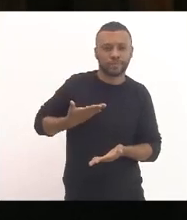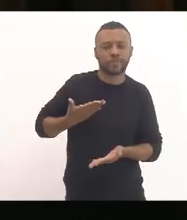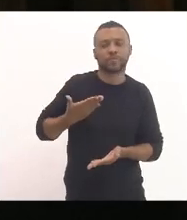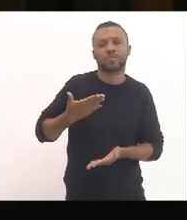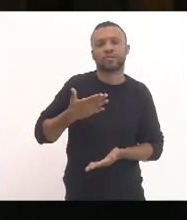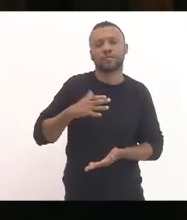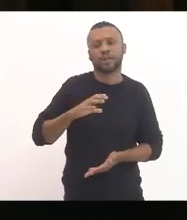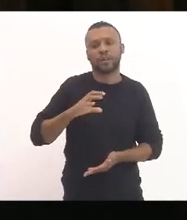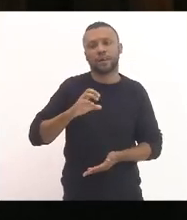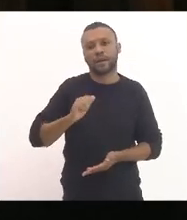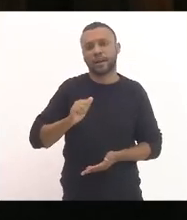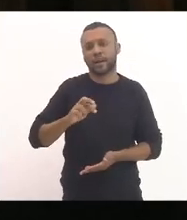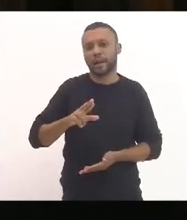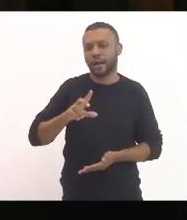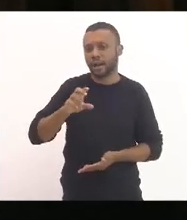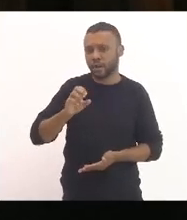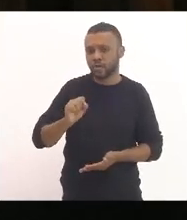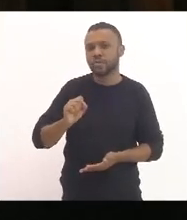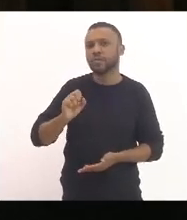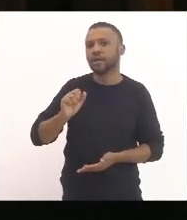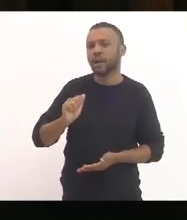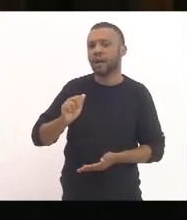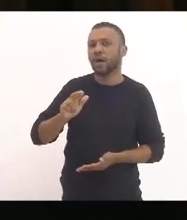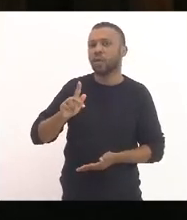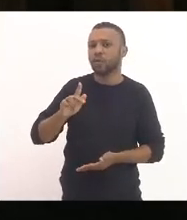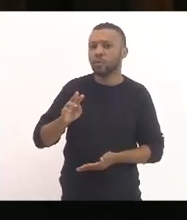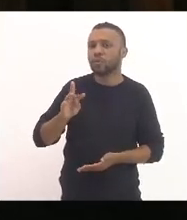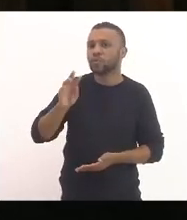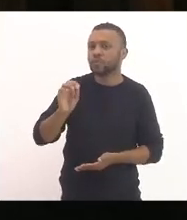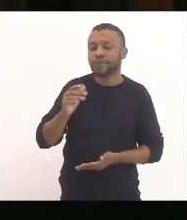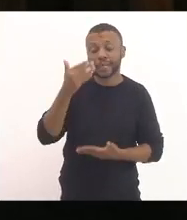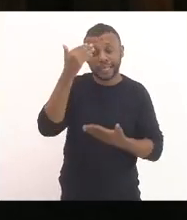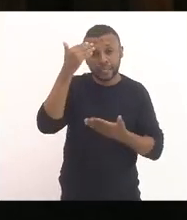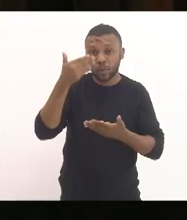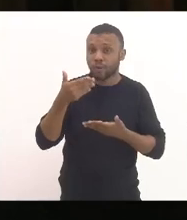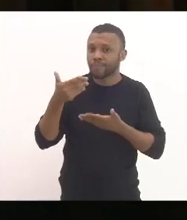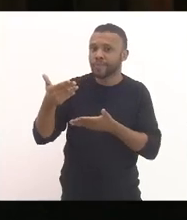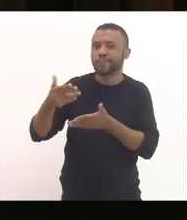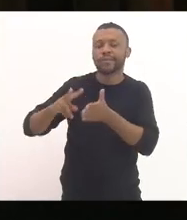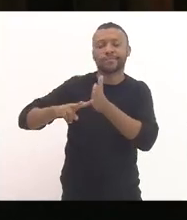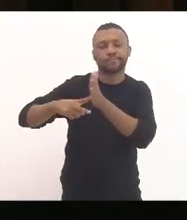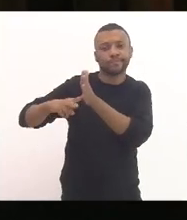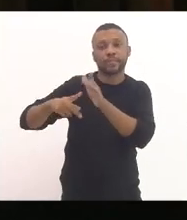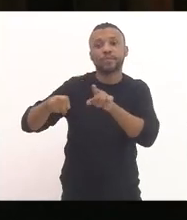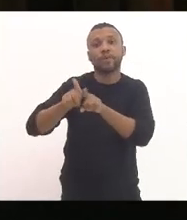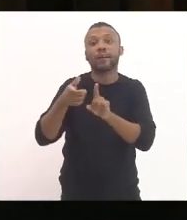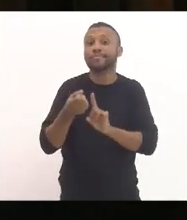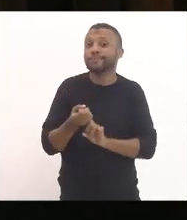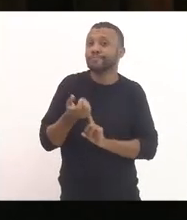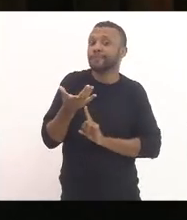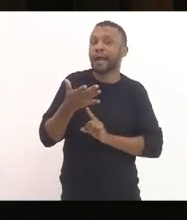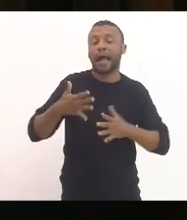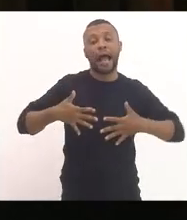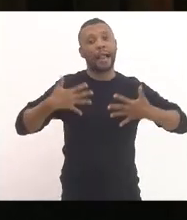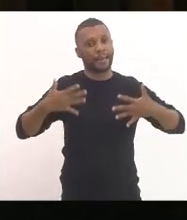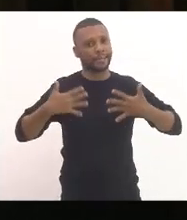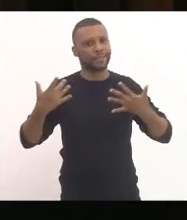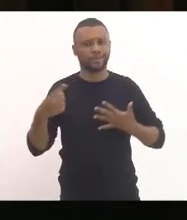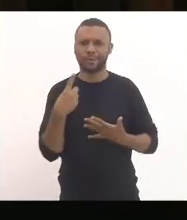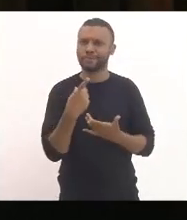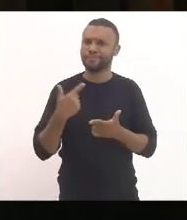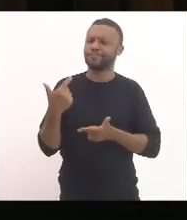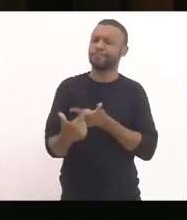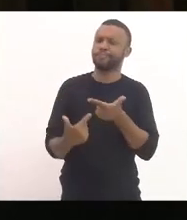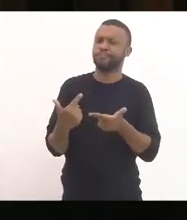Carlos Augusto que ela agradeceu o convite feito ao Nikon pó e também exteriorizar aqui é a alegria de termos participado